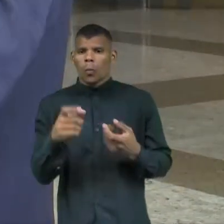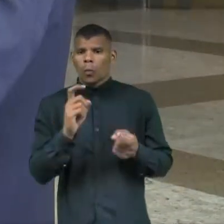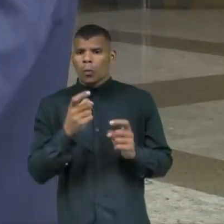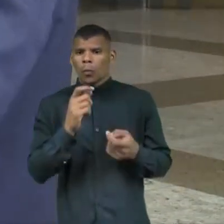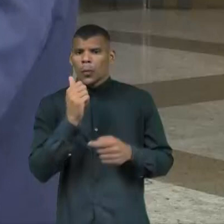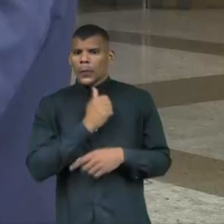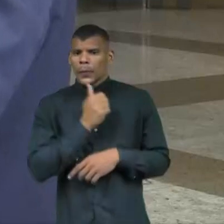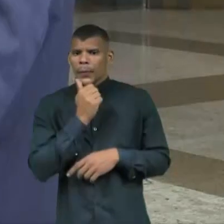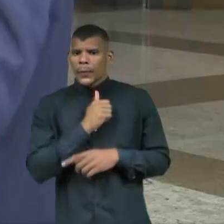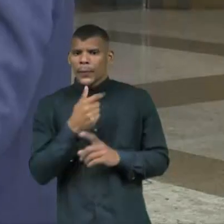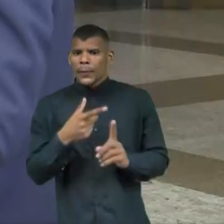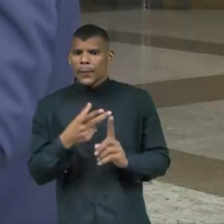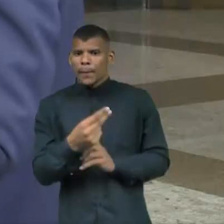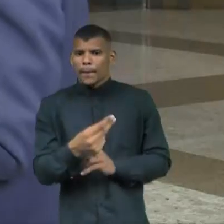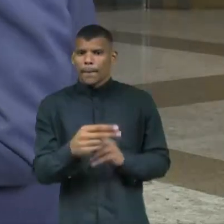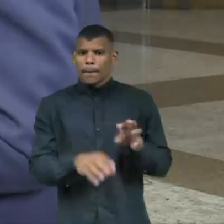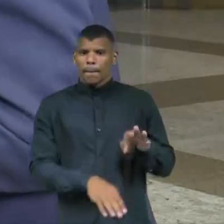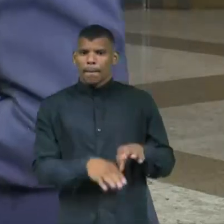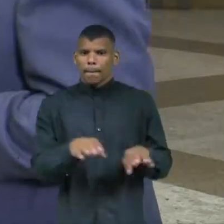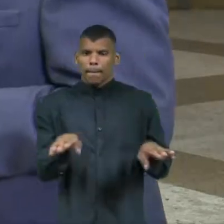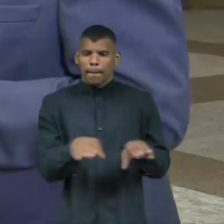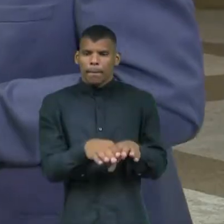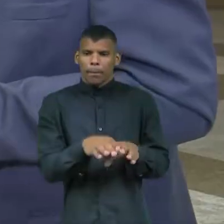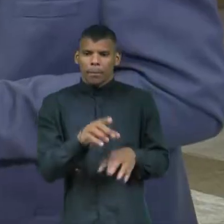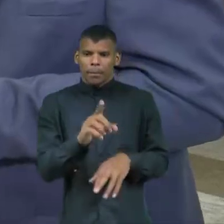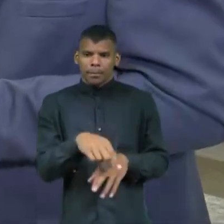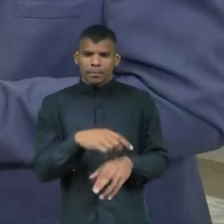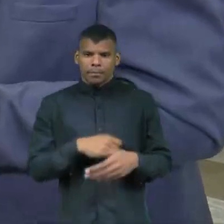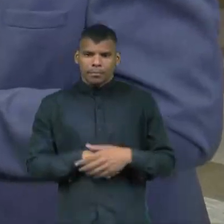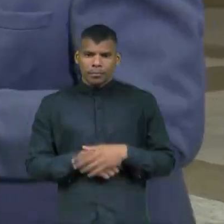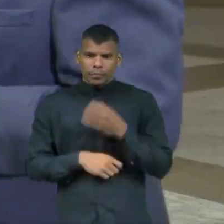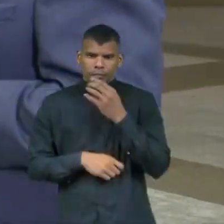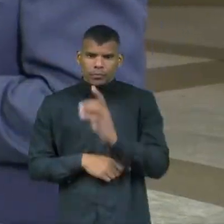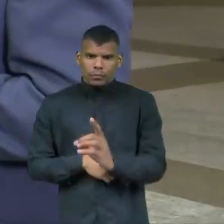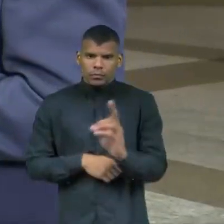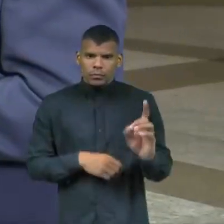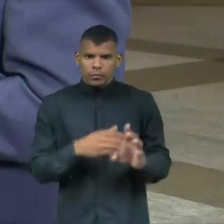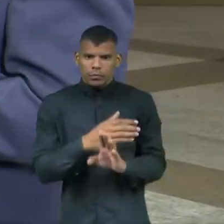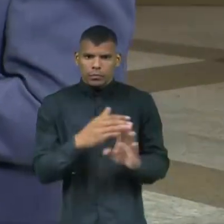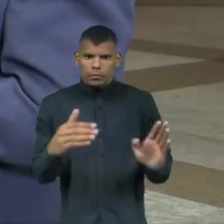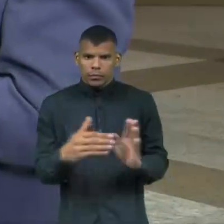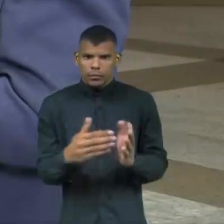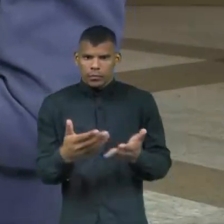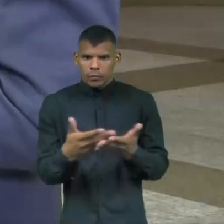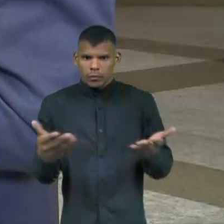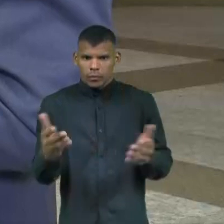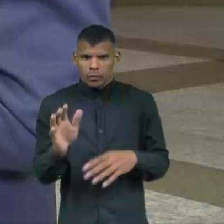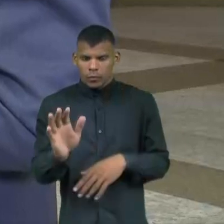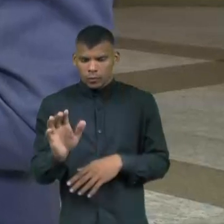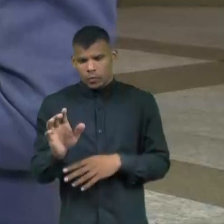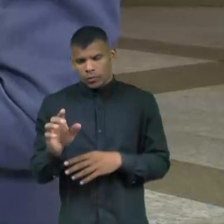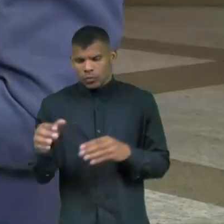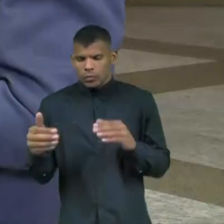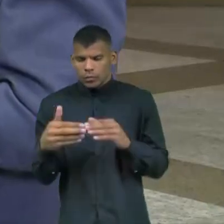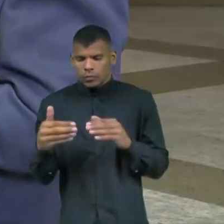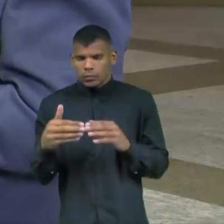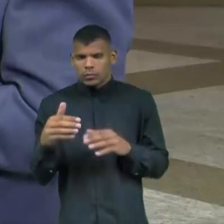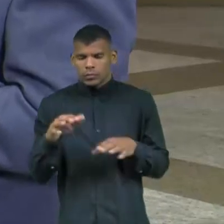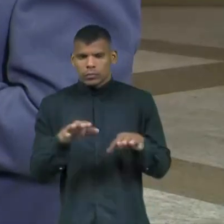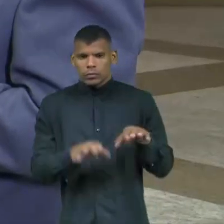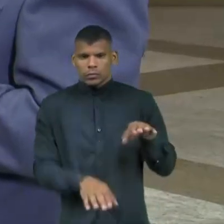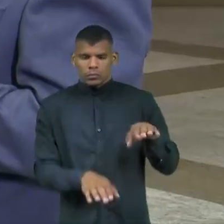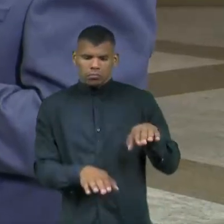na superação da desigualdade? Bom dia. Bom dia, Renato. Bom dia a todos. É isso mesmo, Renato. A desigualdade é algo que